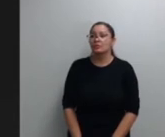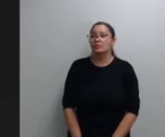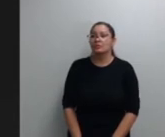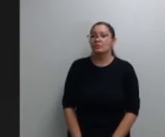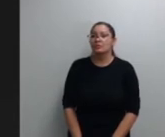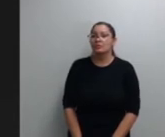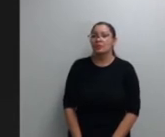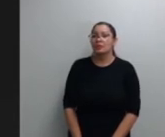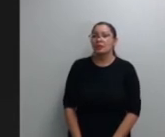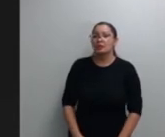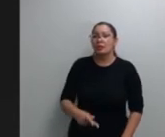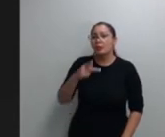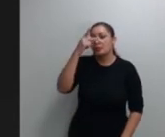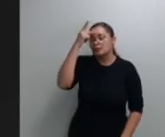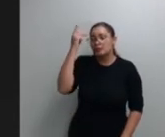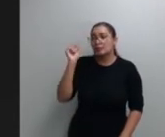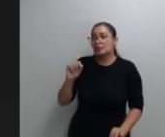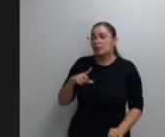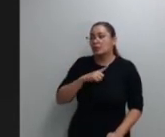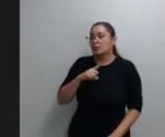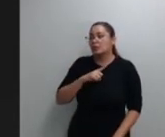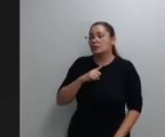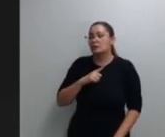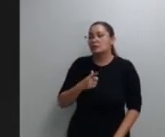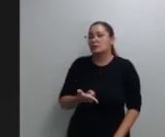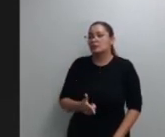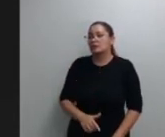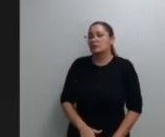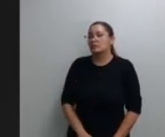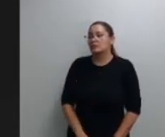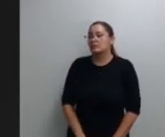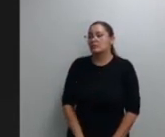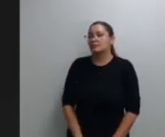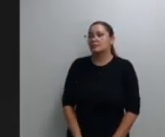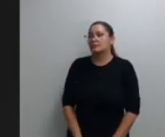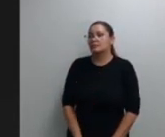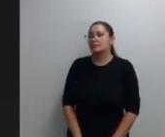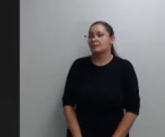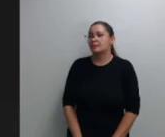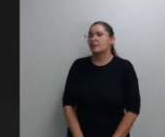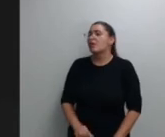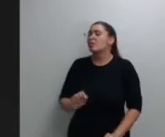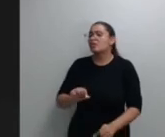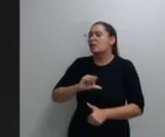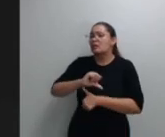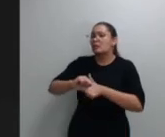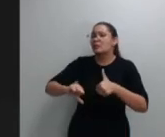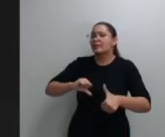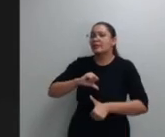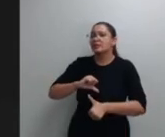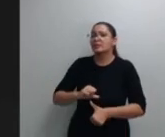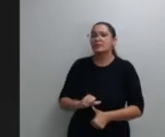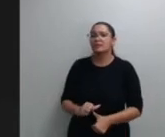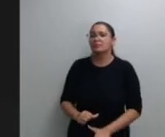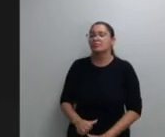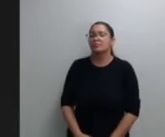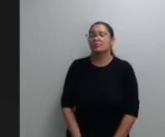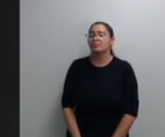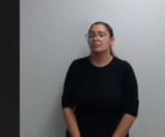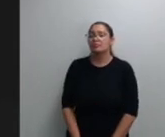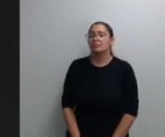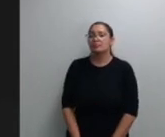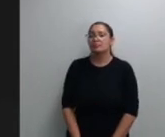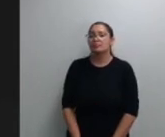beneficiadas pessoas serão no caso aqui os